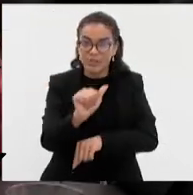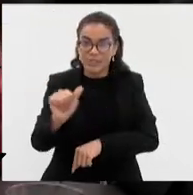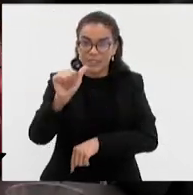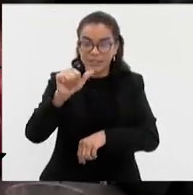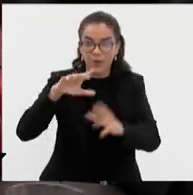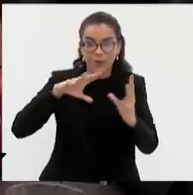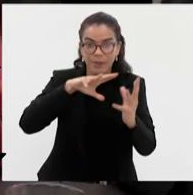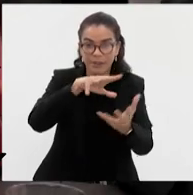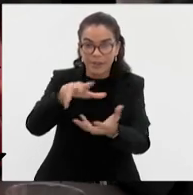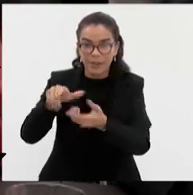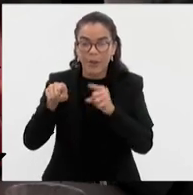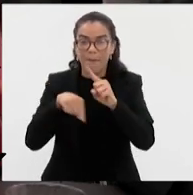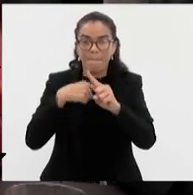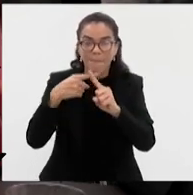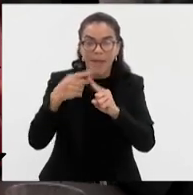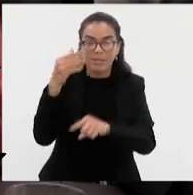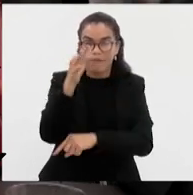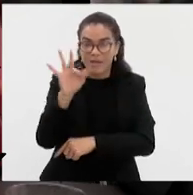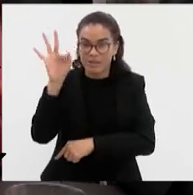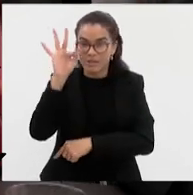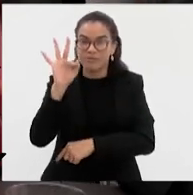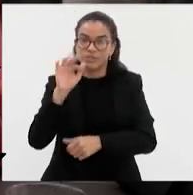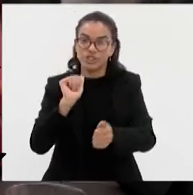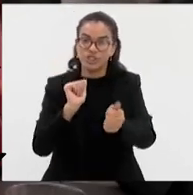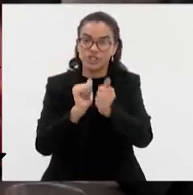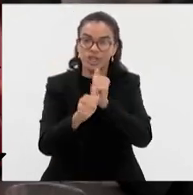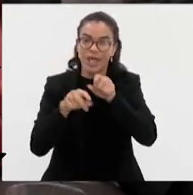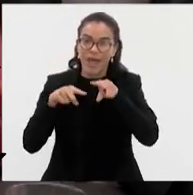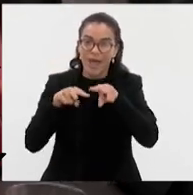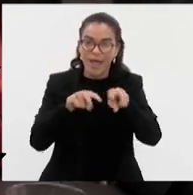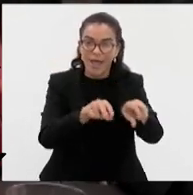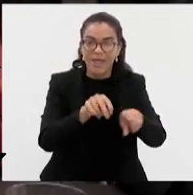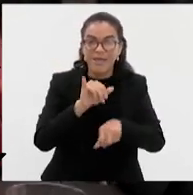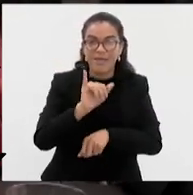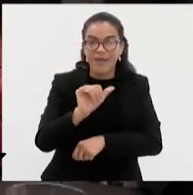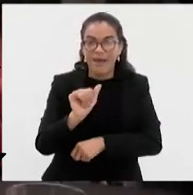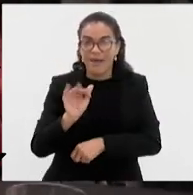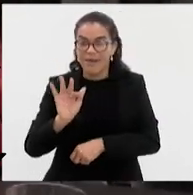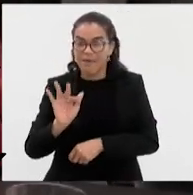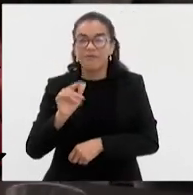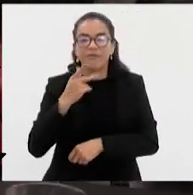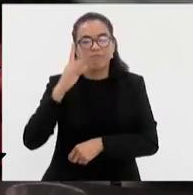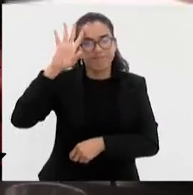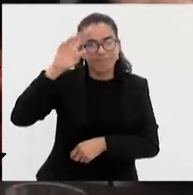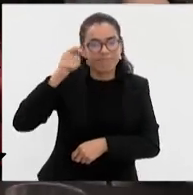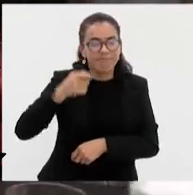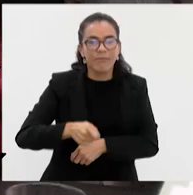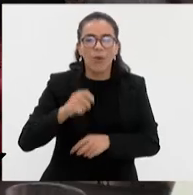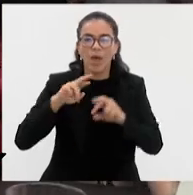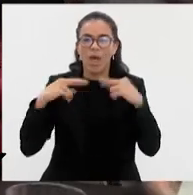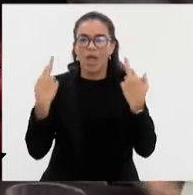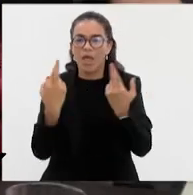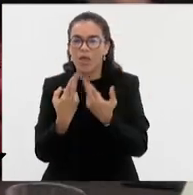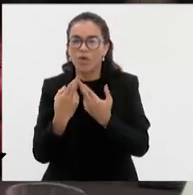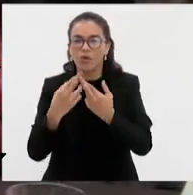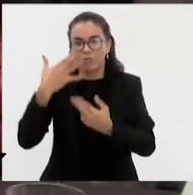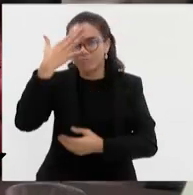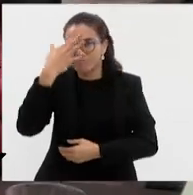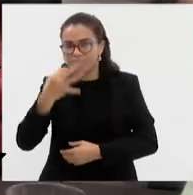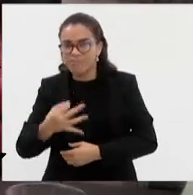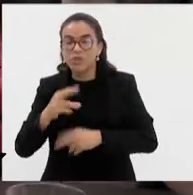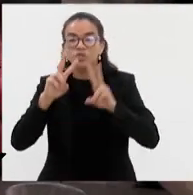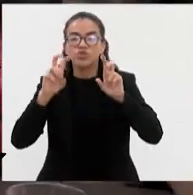Internacional e as Federações de Atletismo, né? O IAAF, determinou após uma reunião de consenso